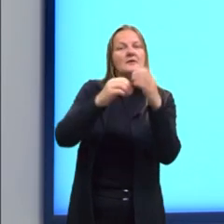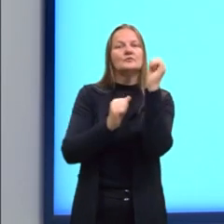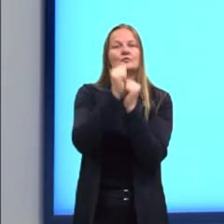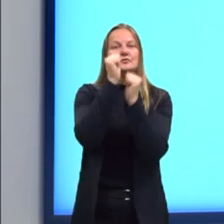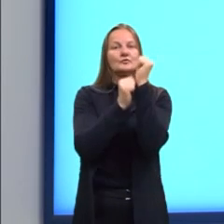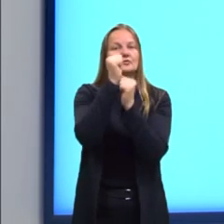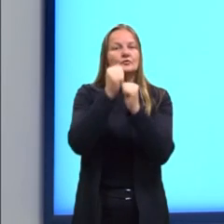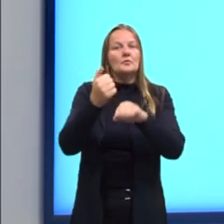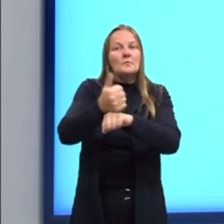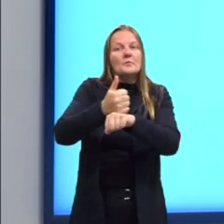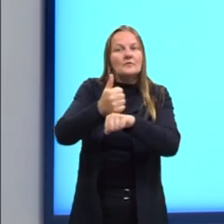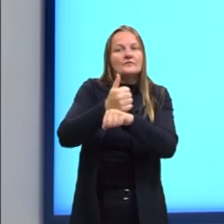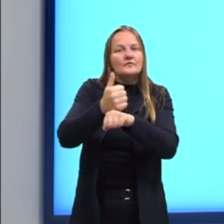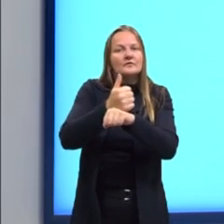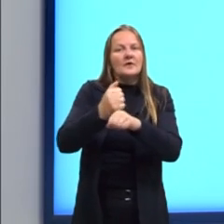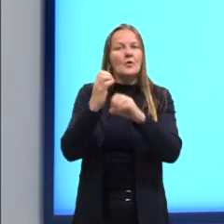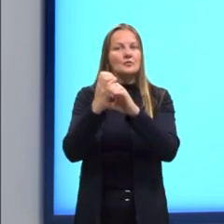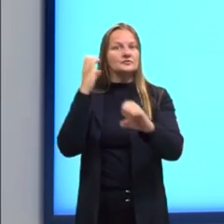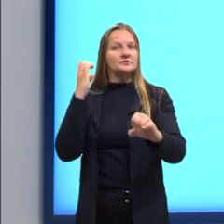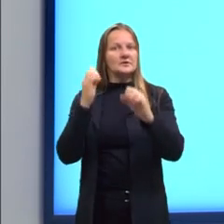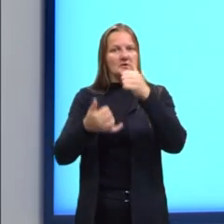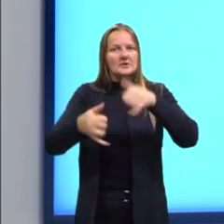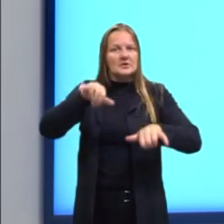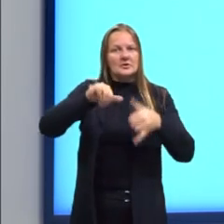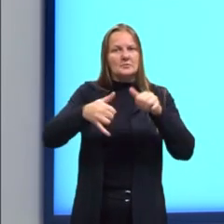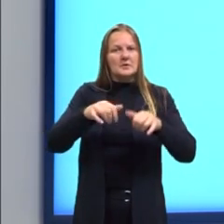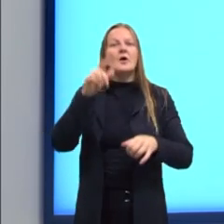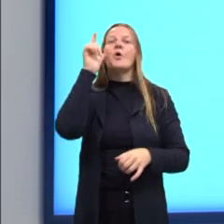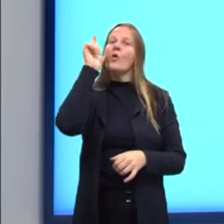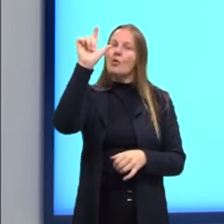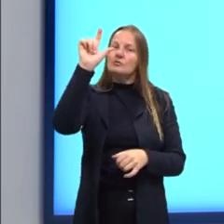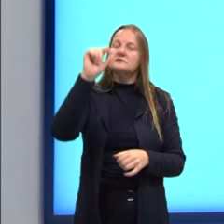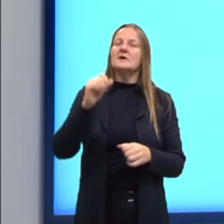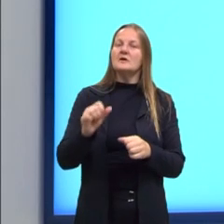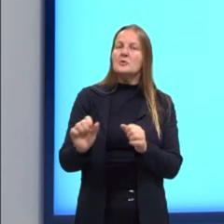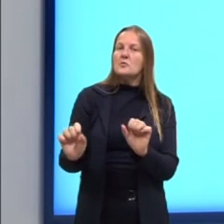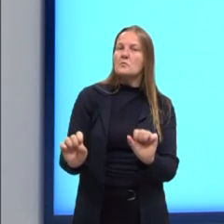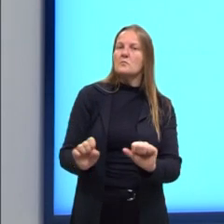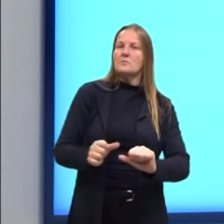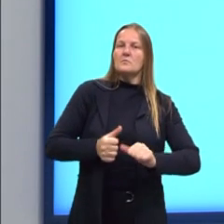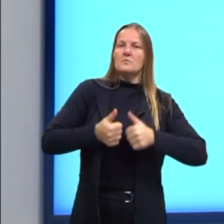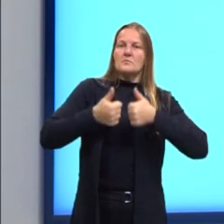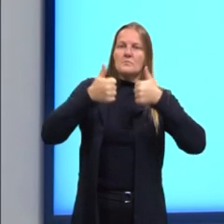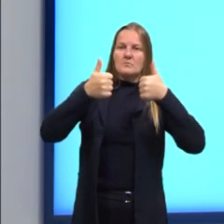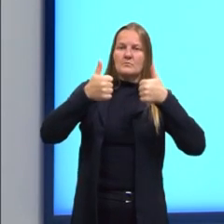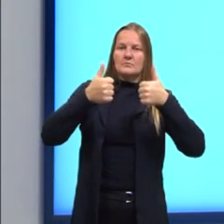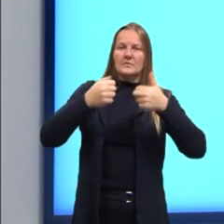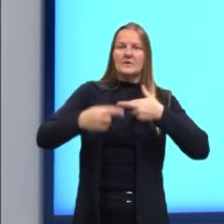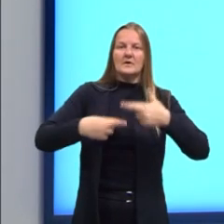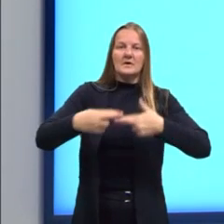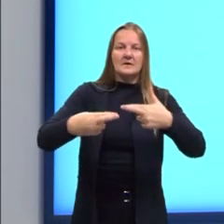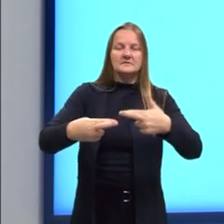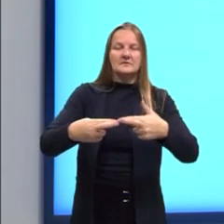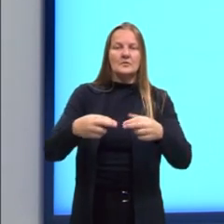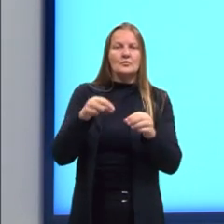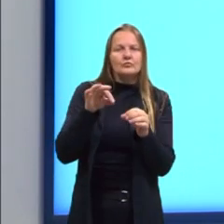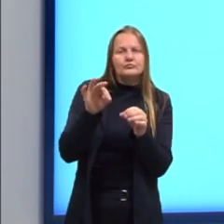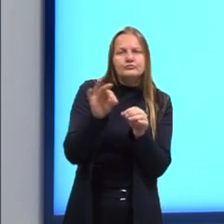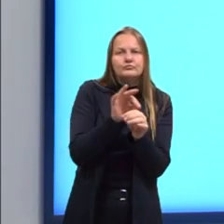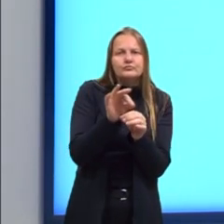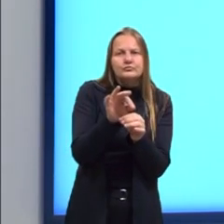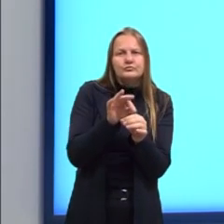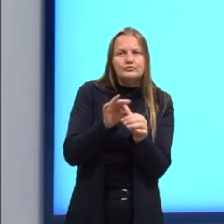químico engenheiro químico ele pode e consegue melhorar uma reação química através de mudanças